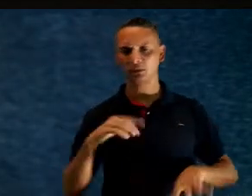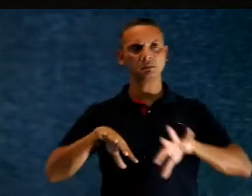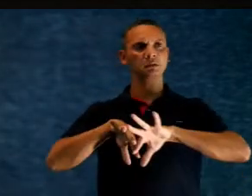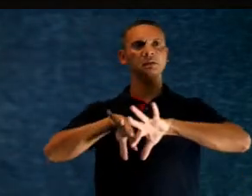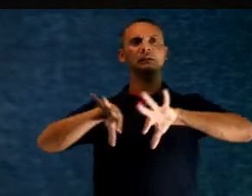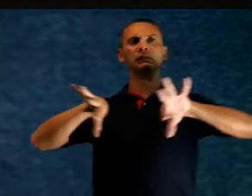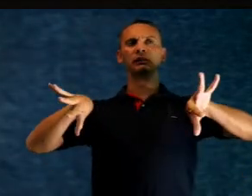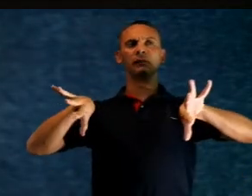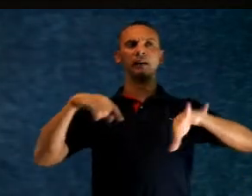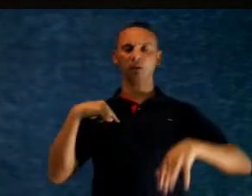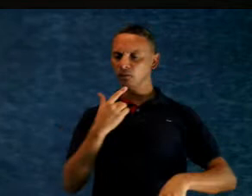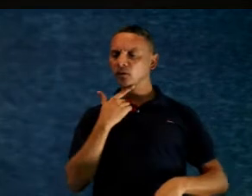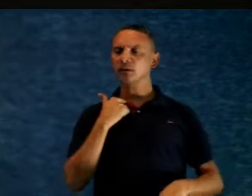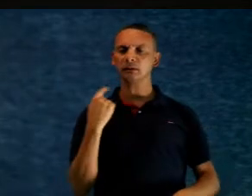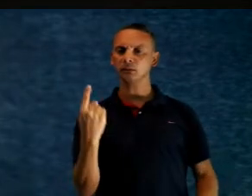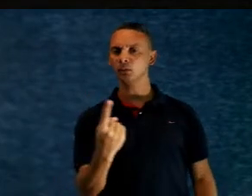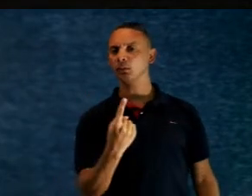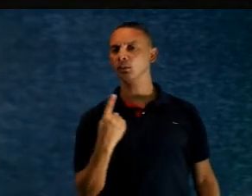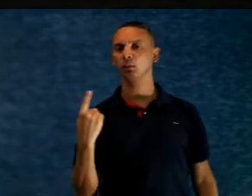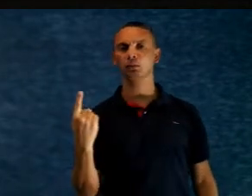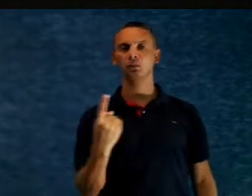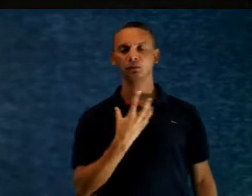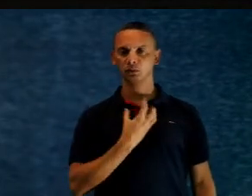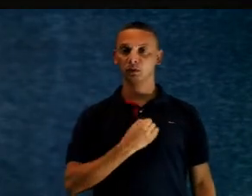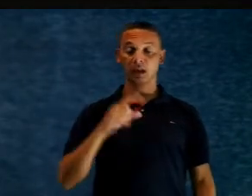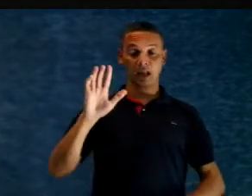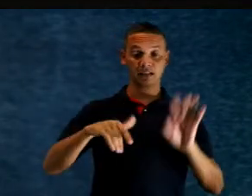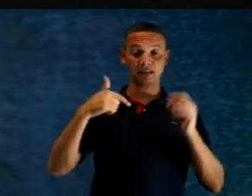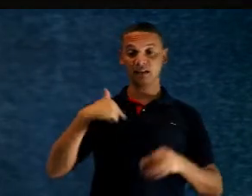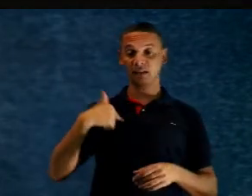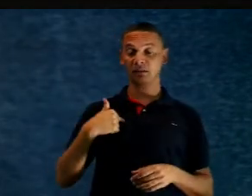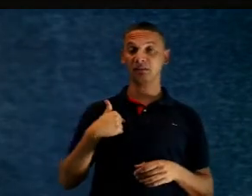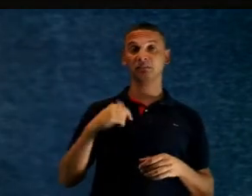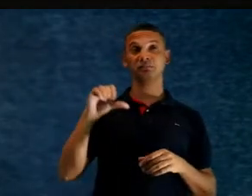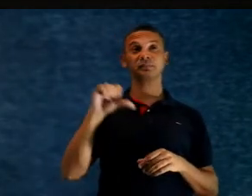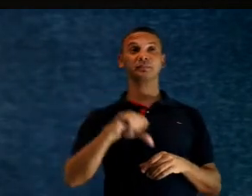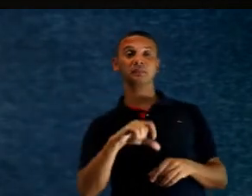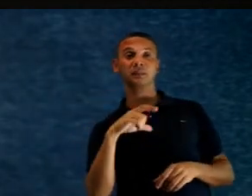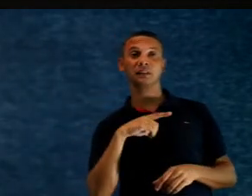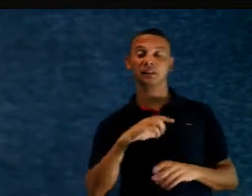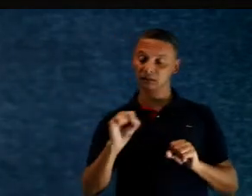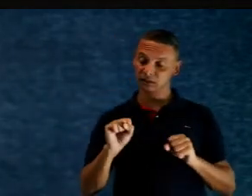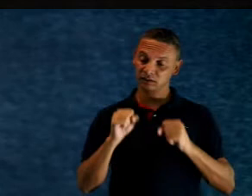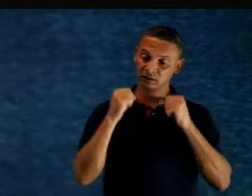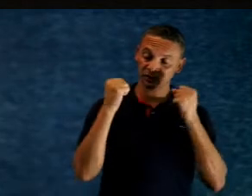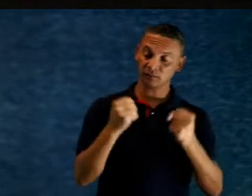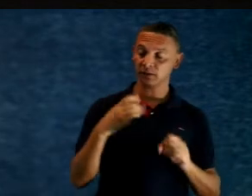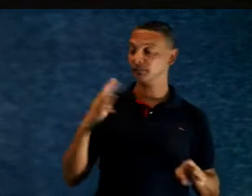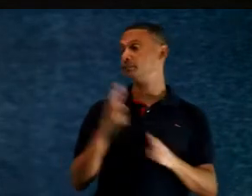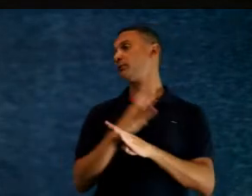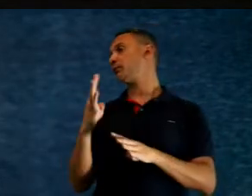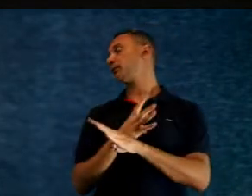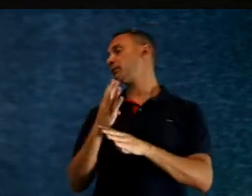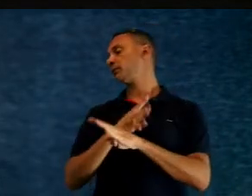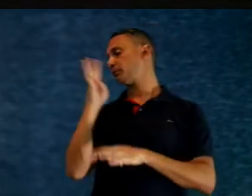à outra, eu e a vida. Como um bicho morto atado às costas. Olha que bela imagem, né? Ela diz,